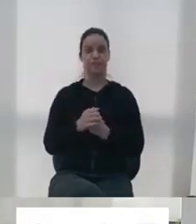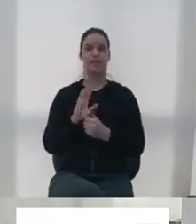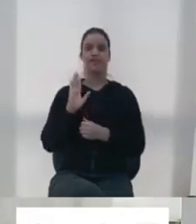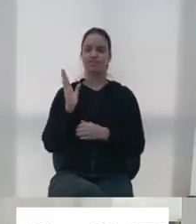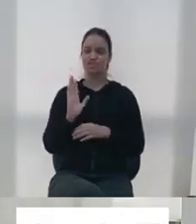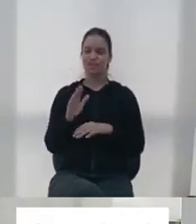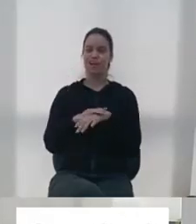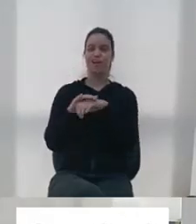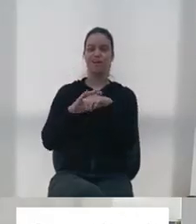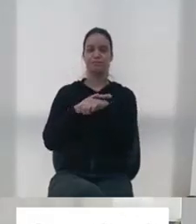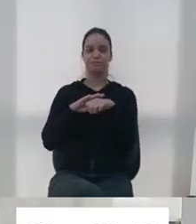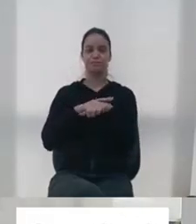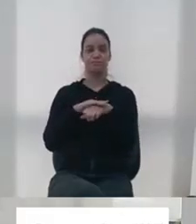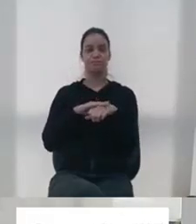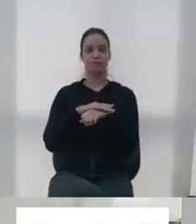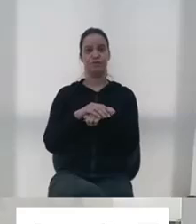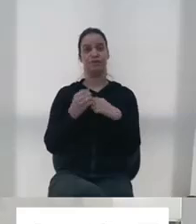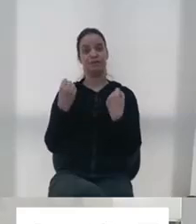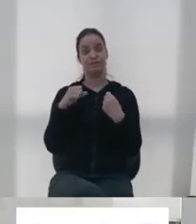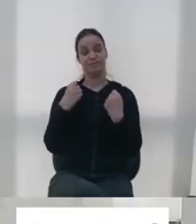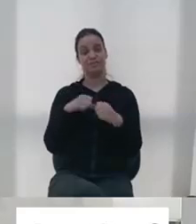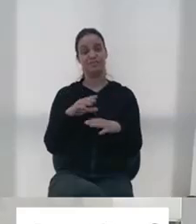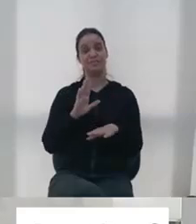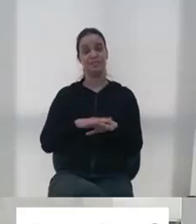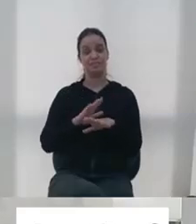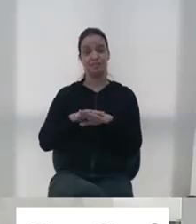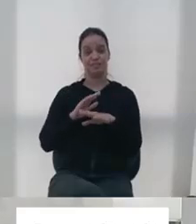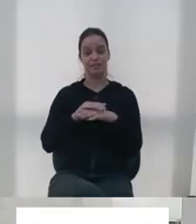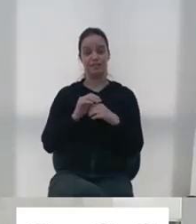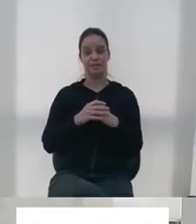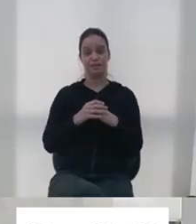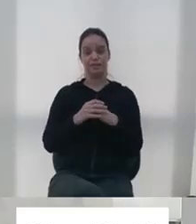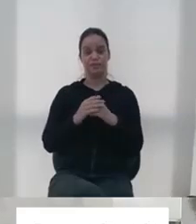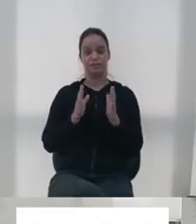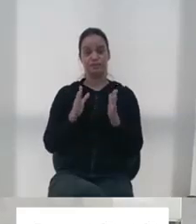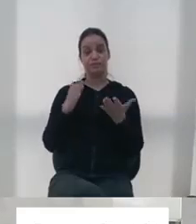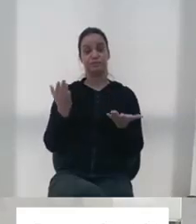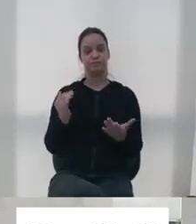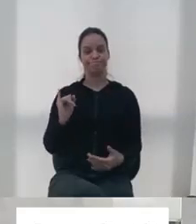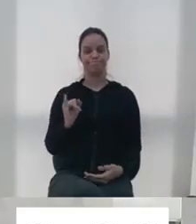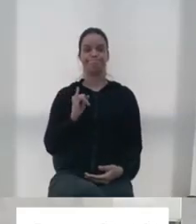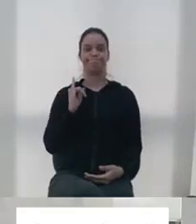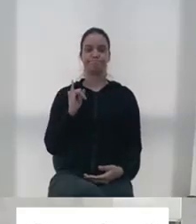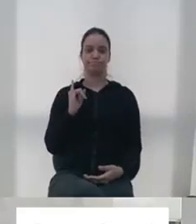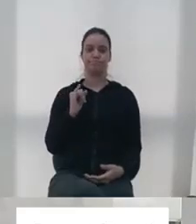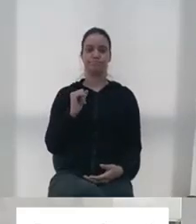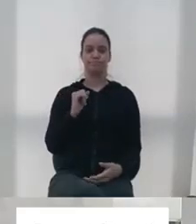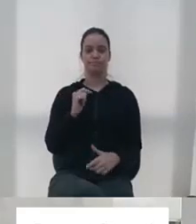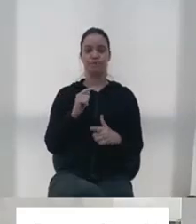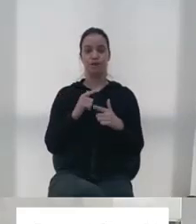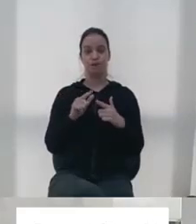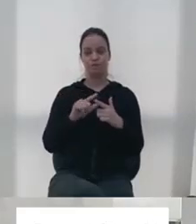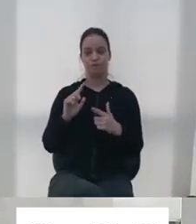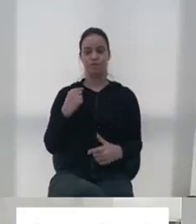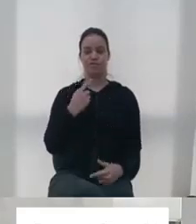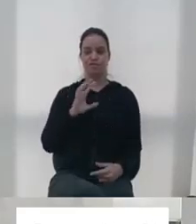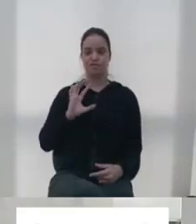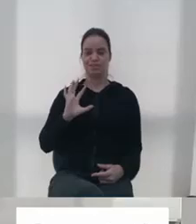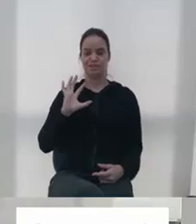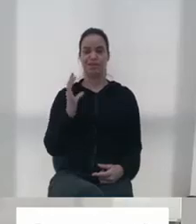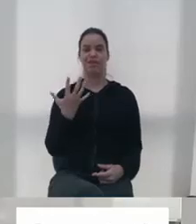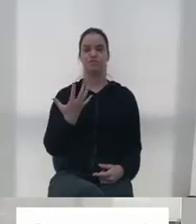falou para nós que deveria fazer, de fato, esse encaminhamento. Então, é fundamental que a gente resolva esse impasse que hoje está